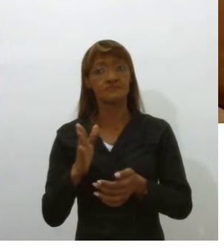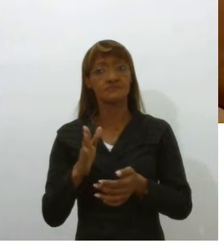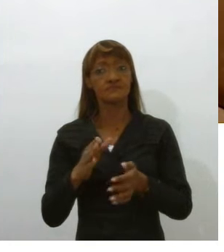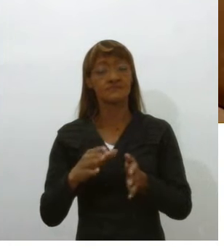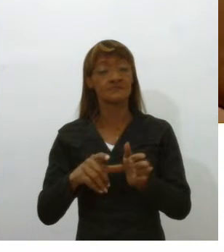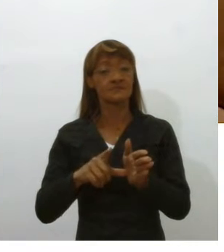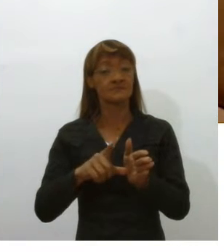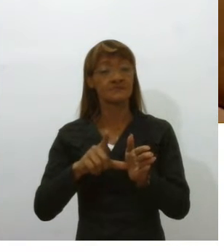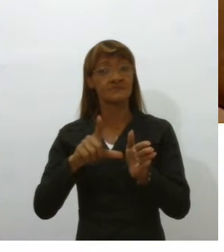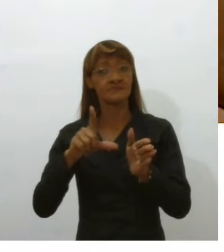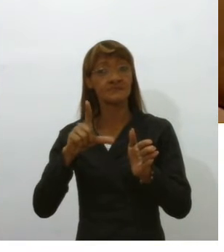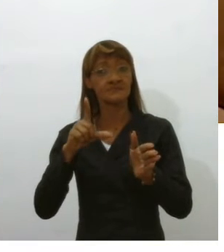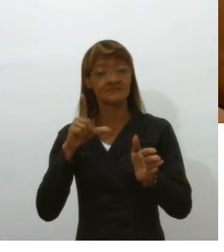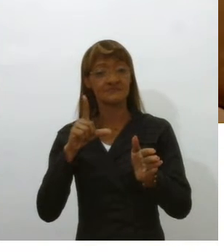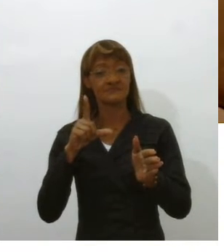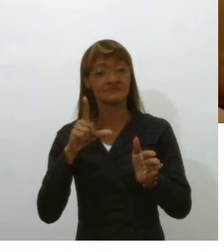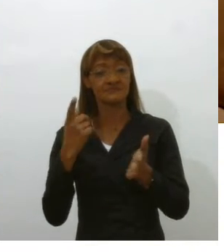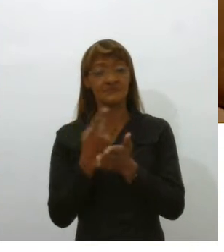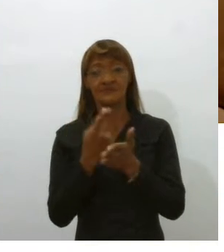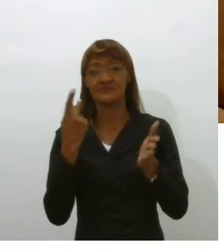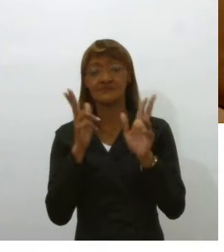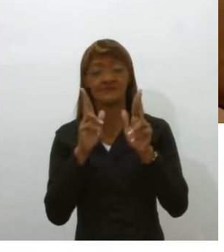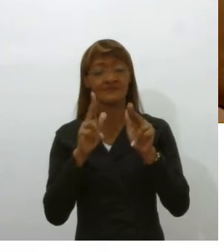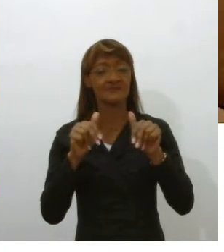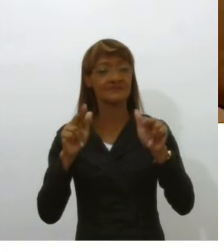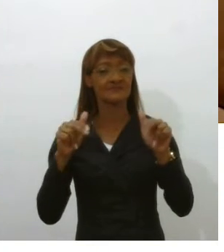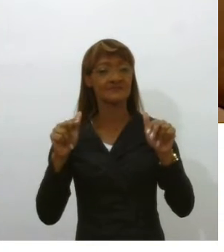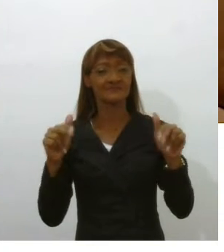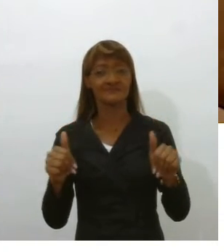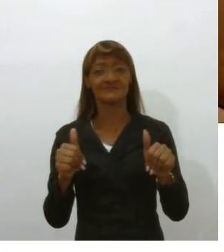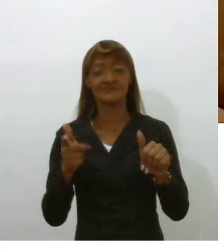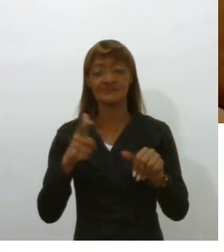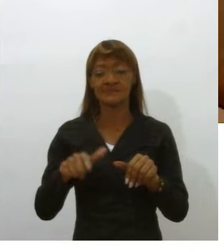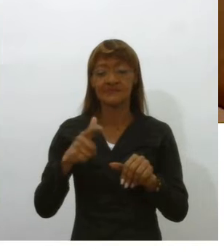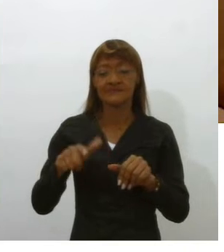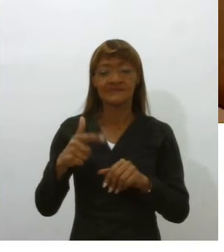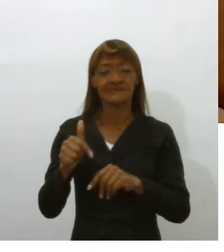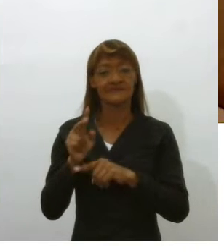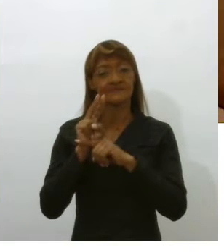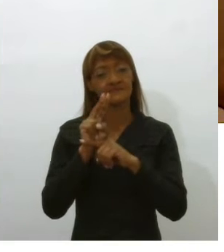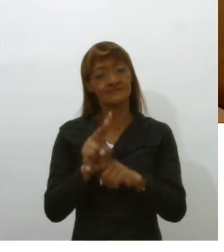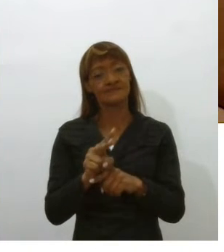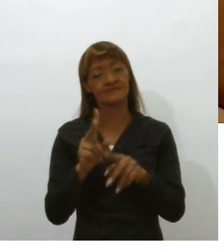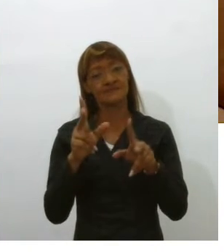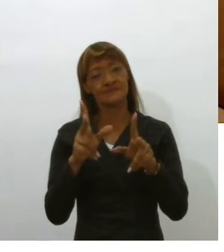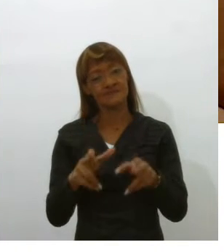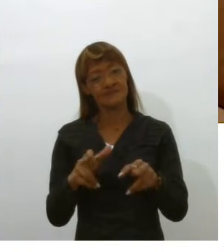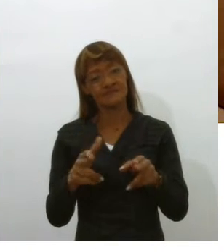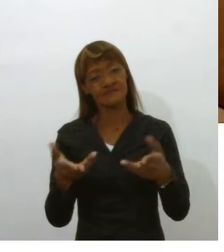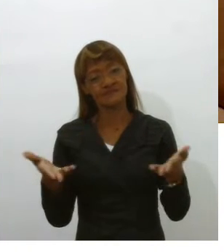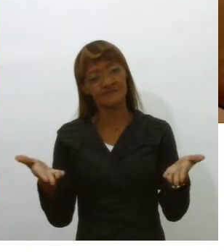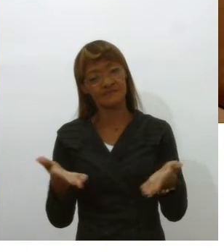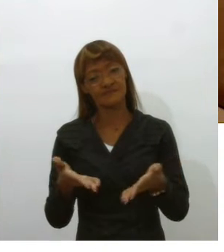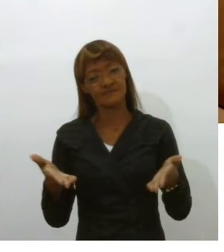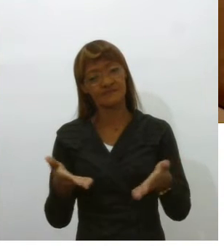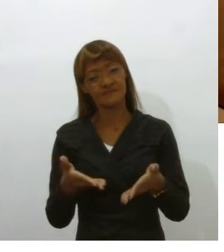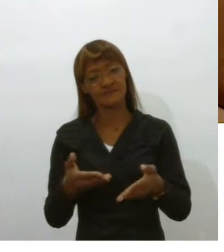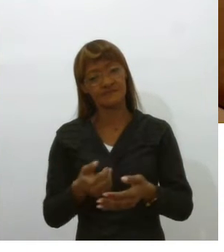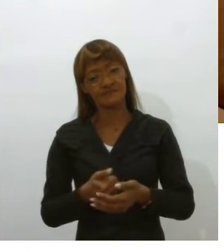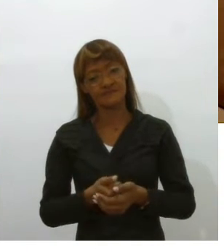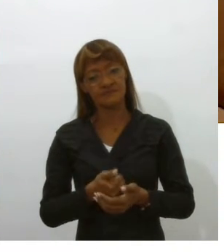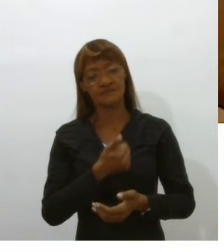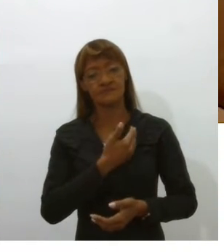Sergipe tivemos tantos empréstimos como estamos tendo agora no governo liderado